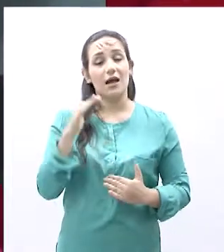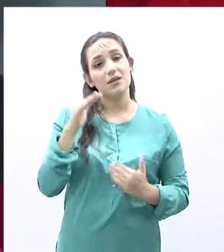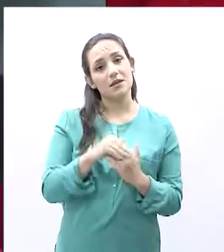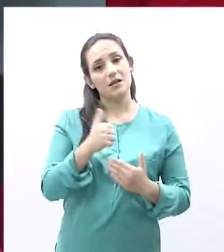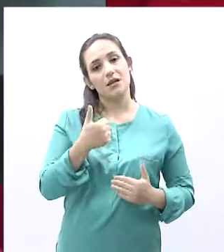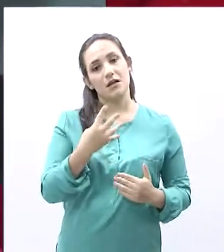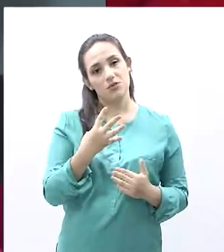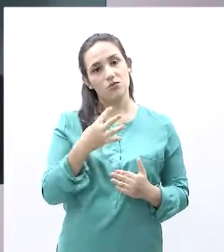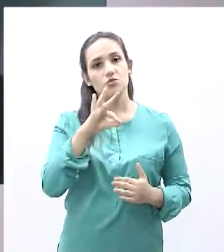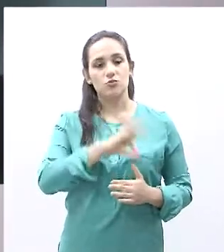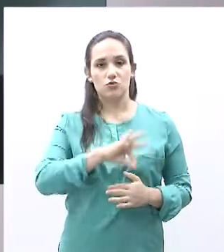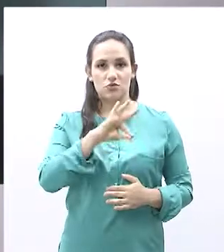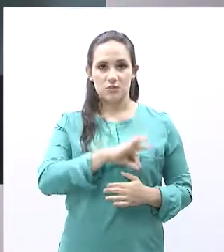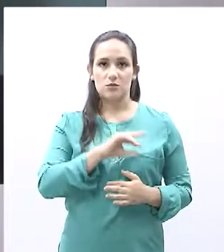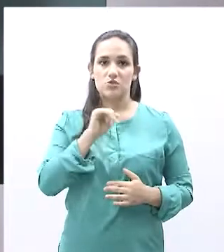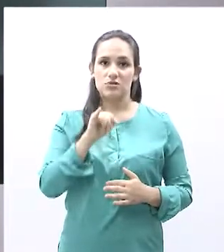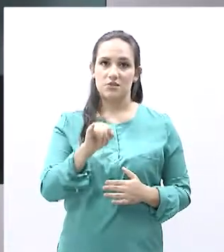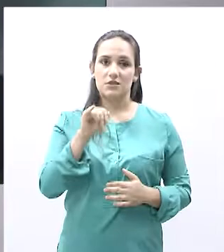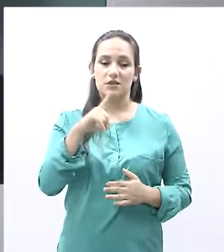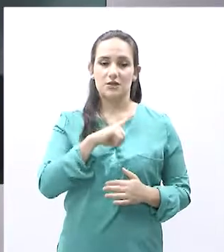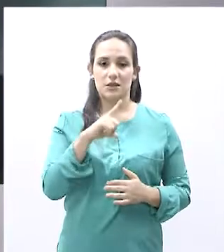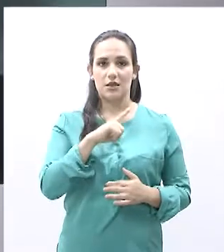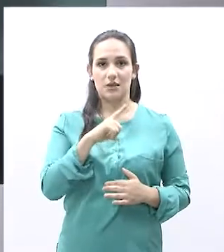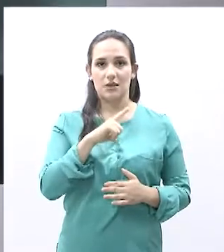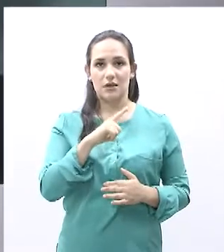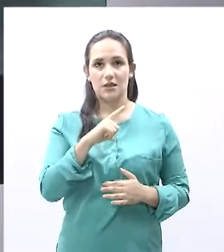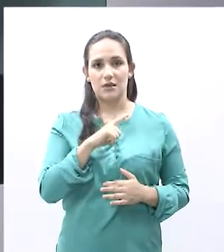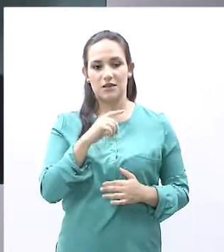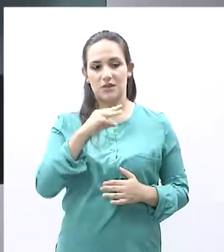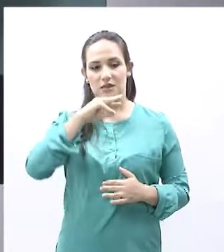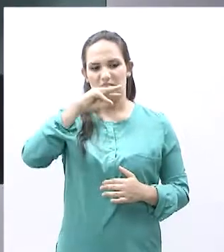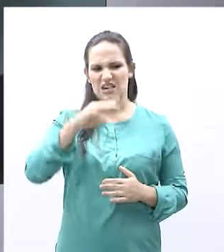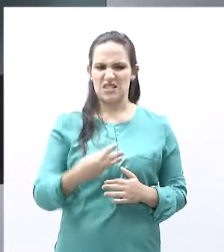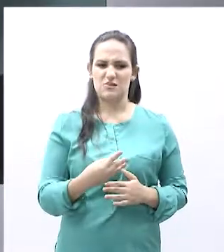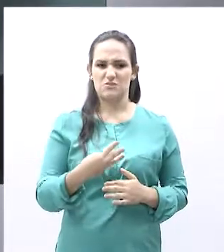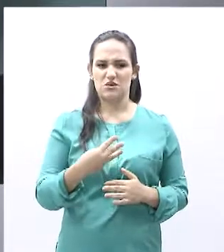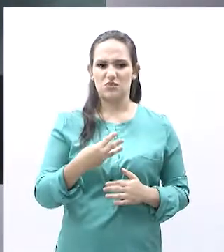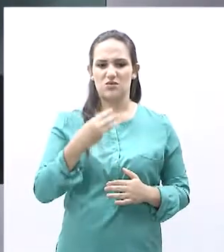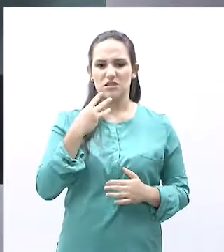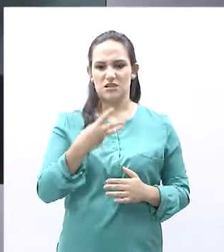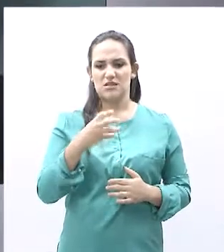até 14% para quem recebe acima de R$